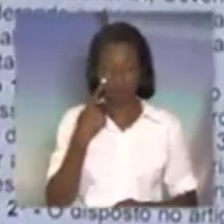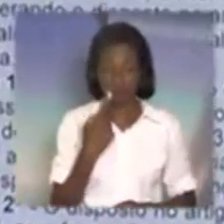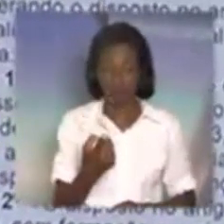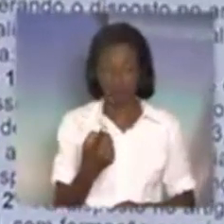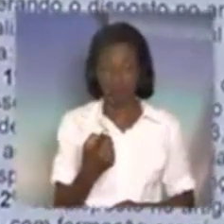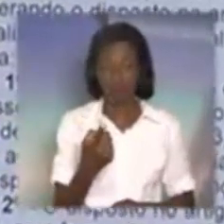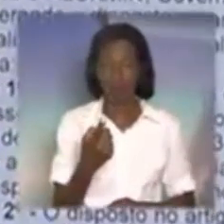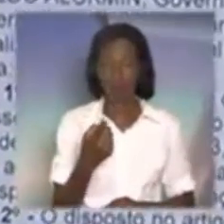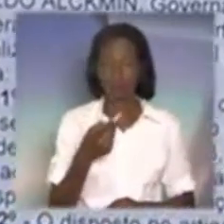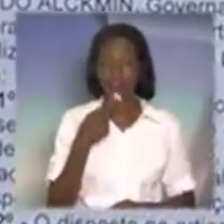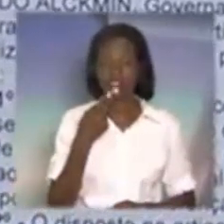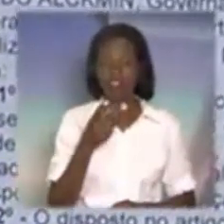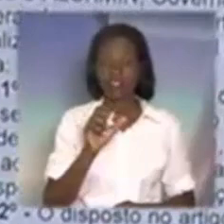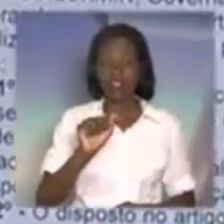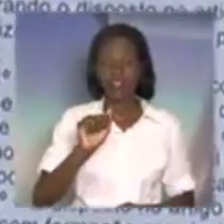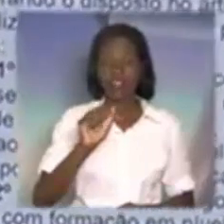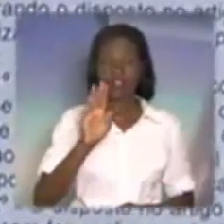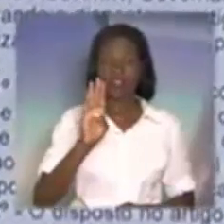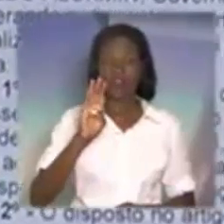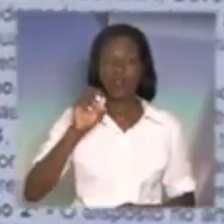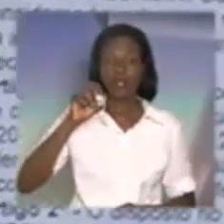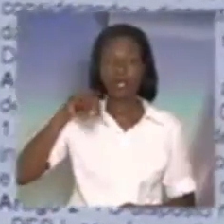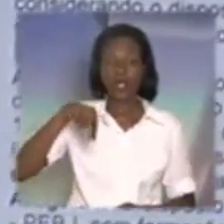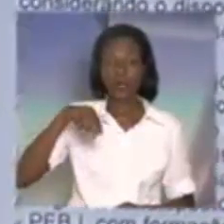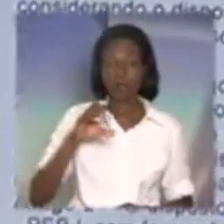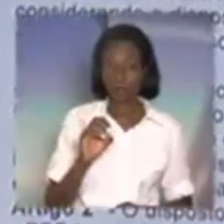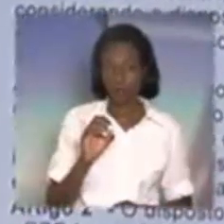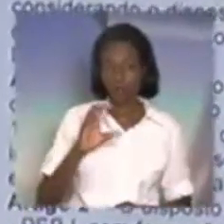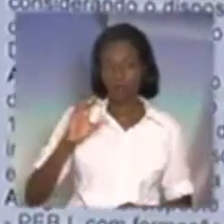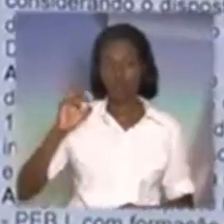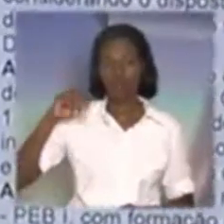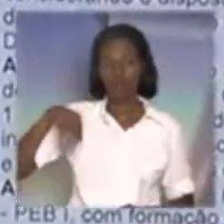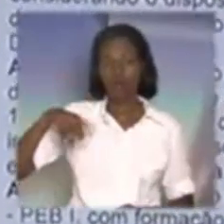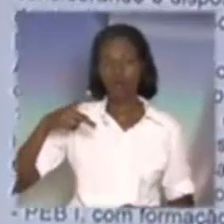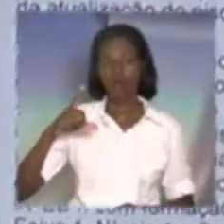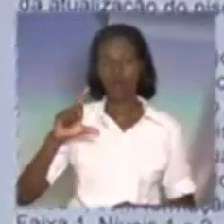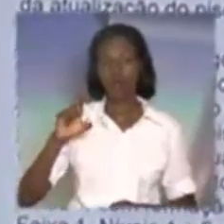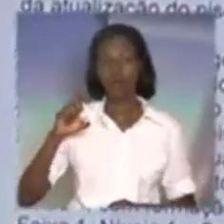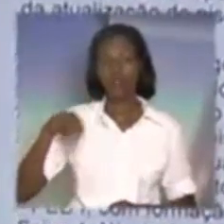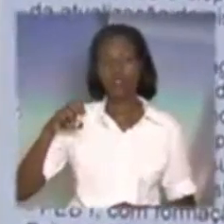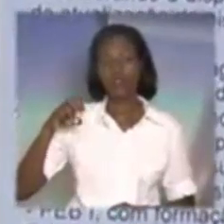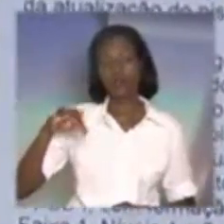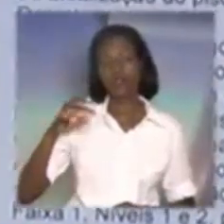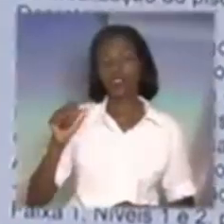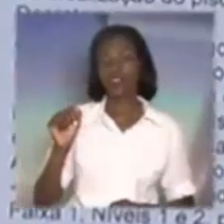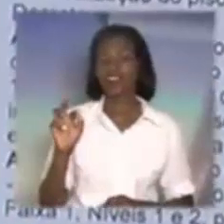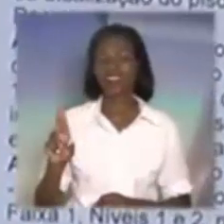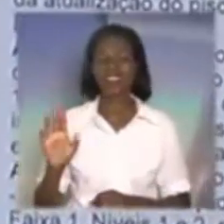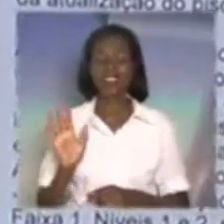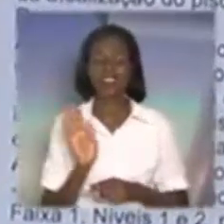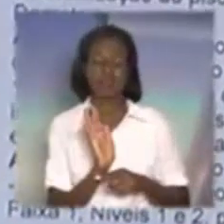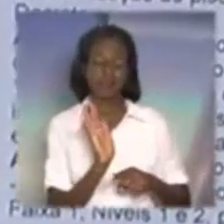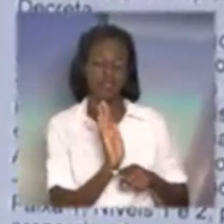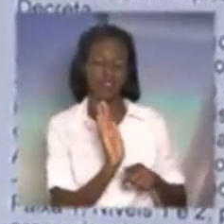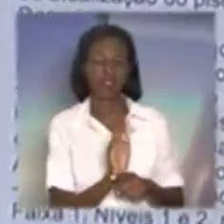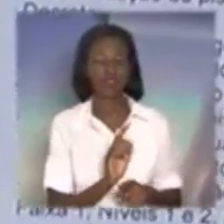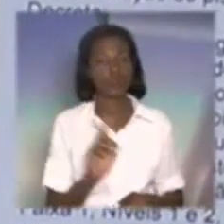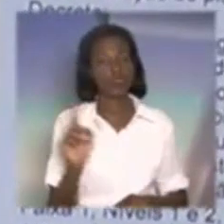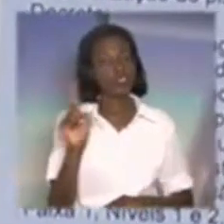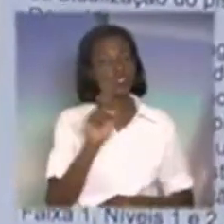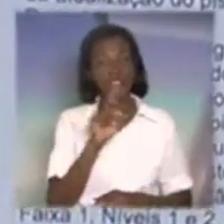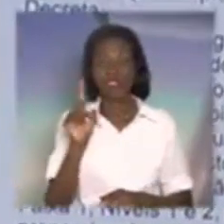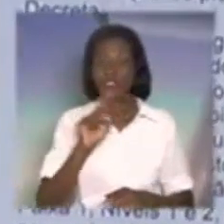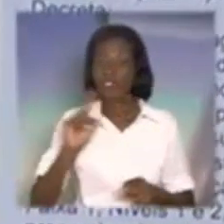ele fala em abono até grifei abono complementar Governador est concedendo um abono não é reajuste